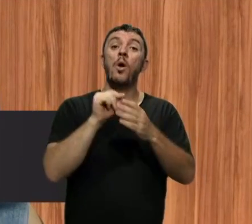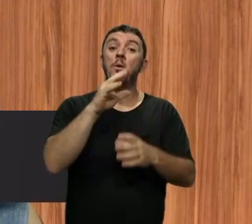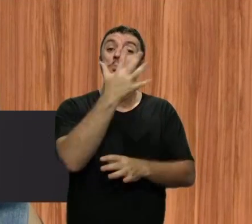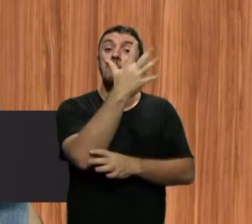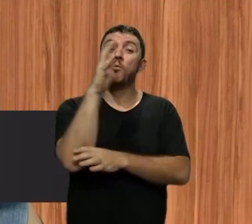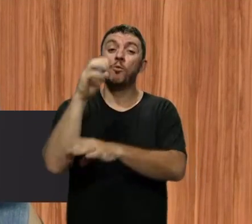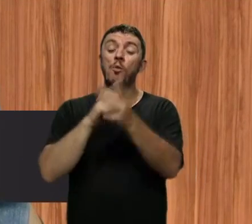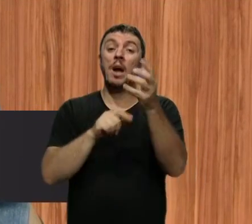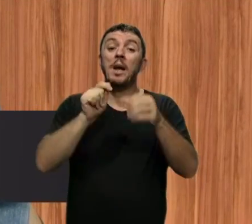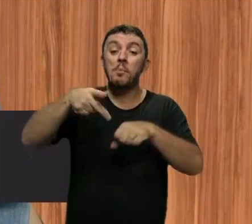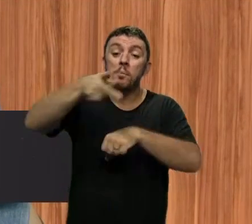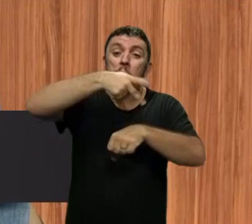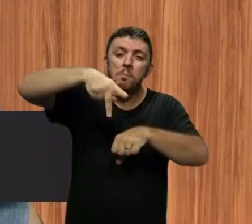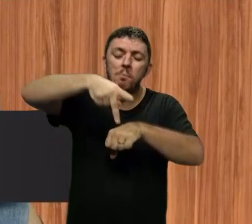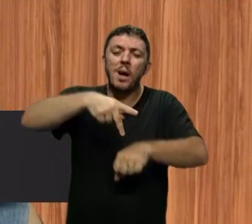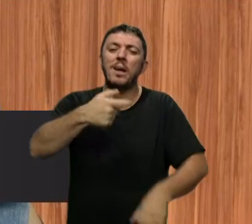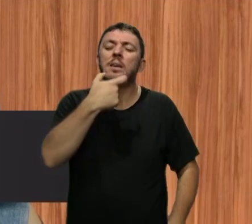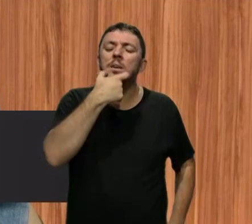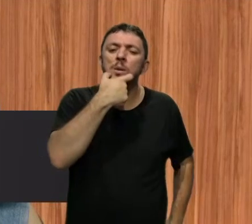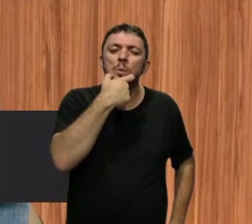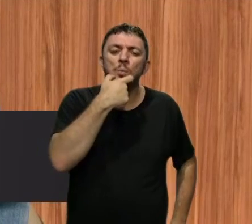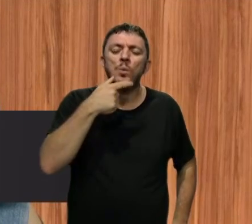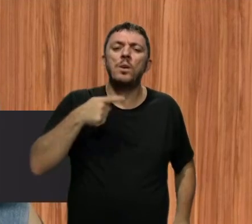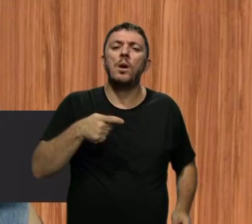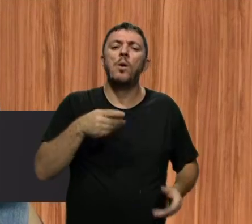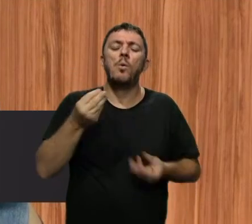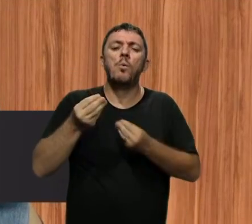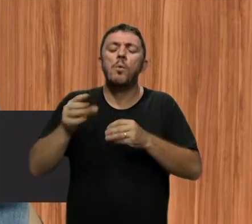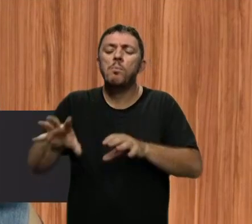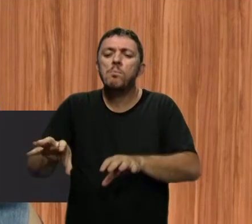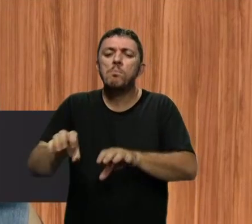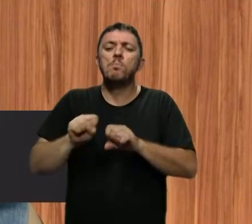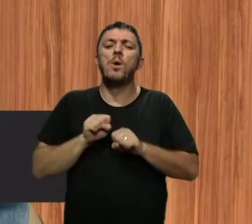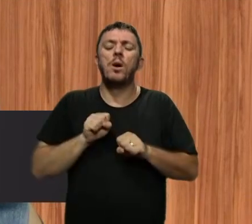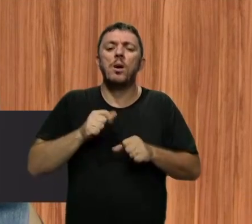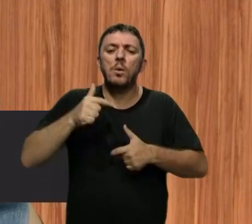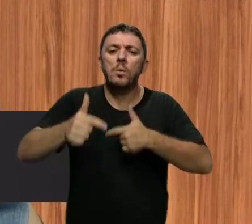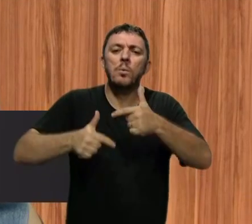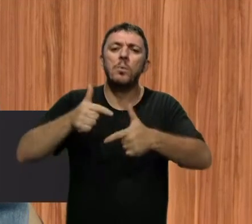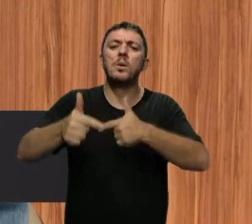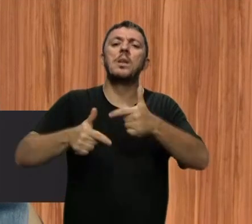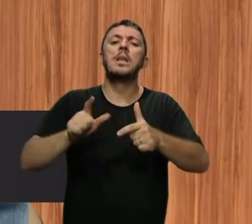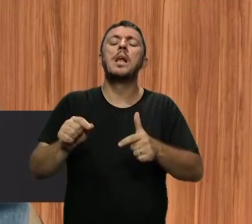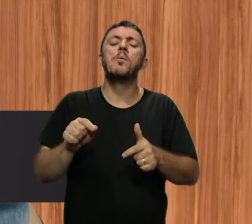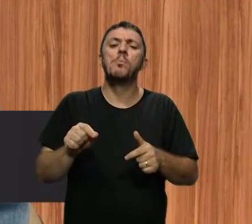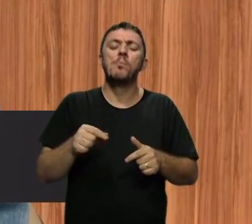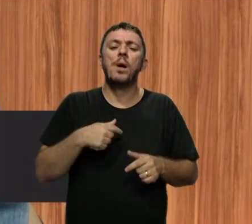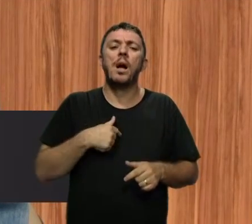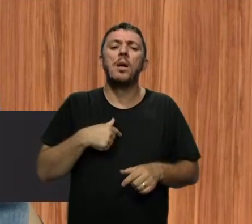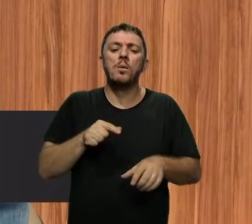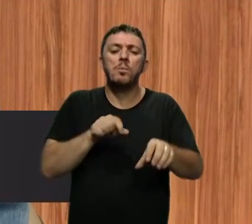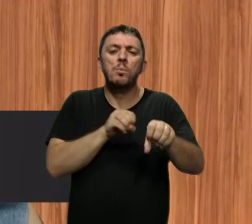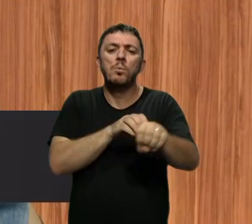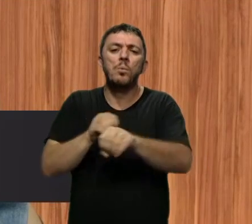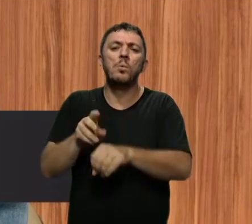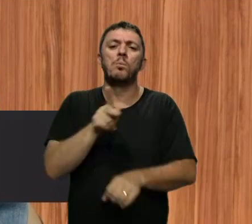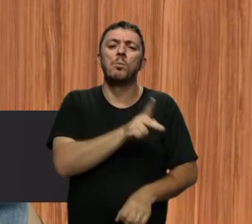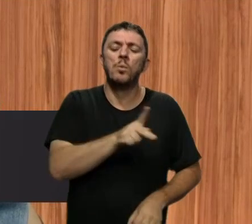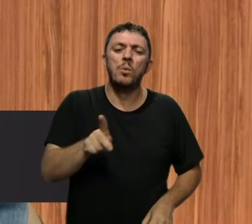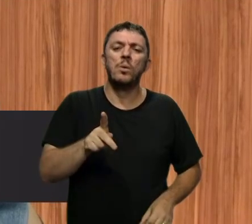do Reino Unido? E de que forma isso inspirou o seu trabalho como educadora e também a criação,